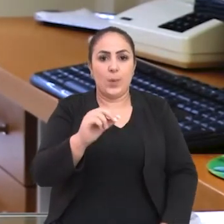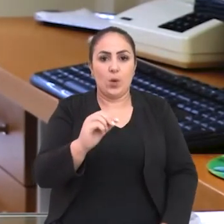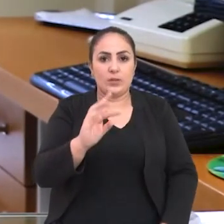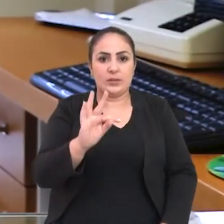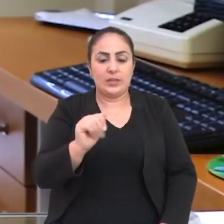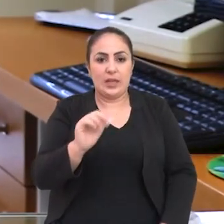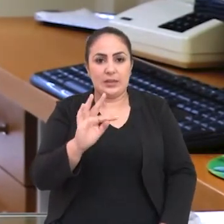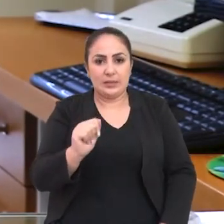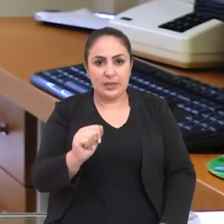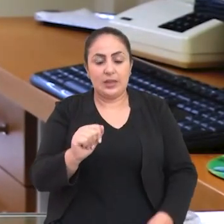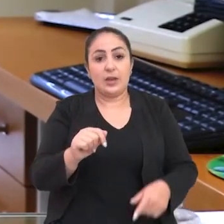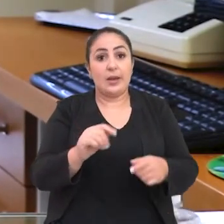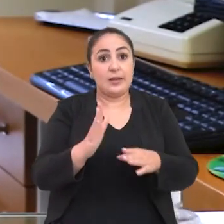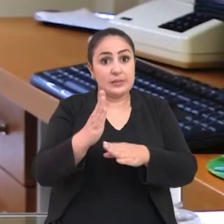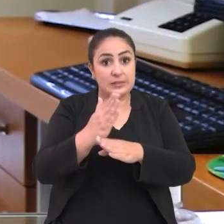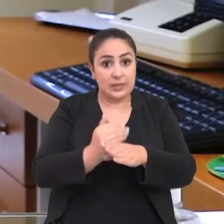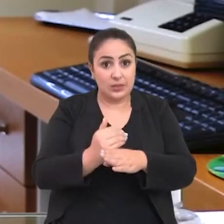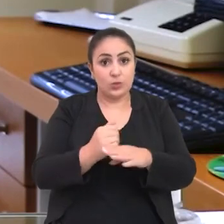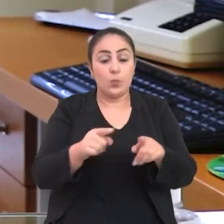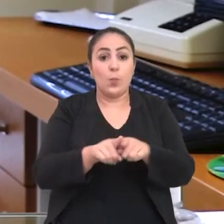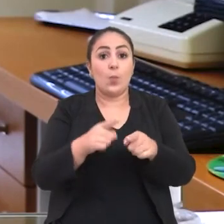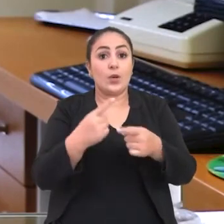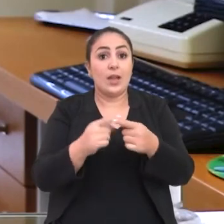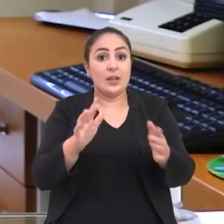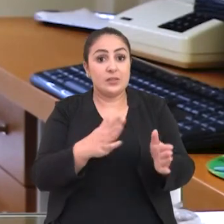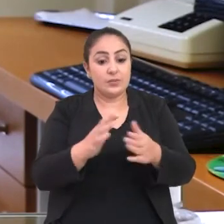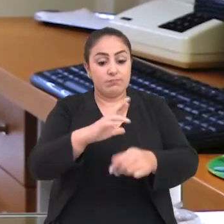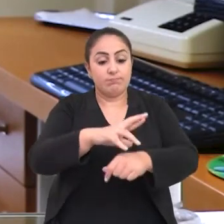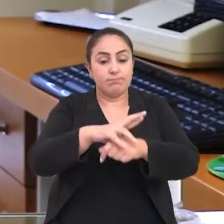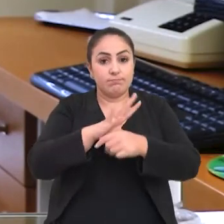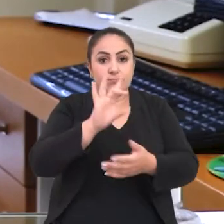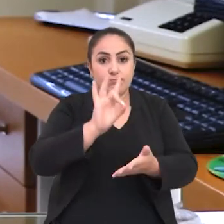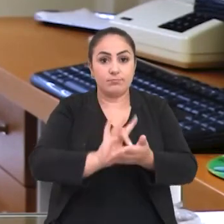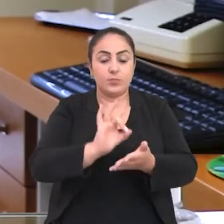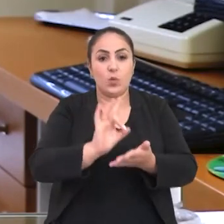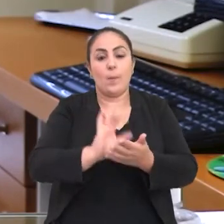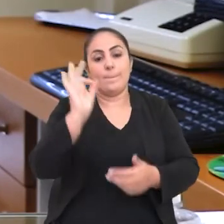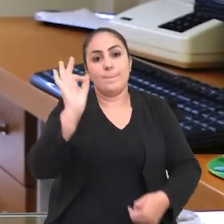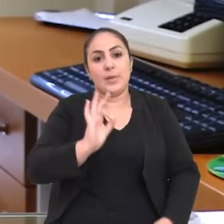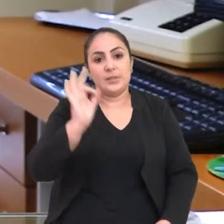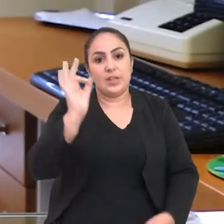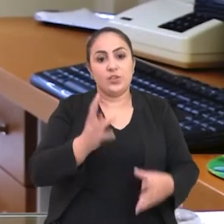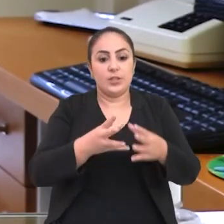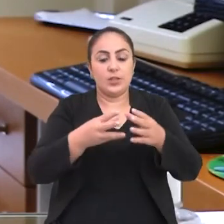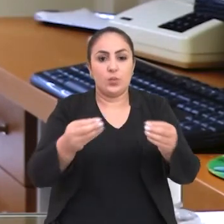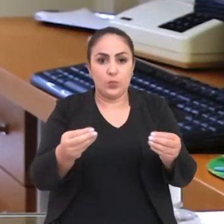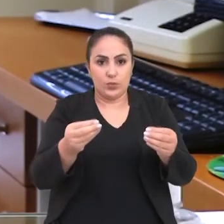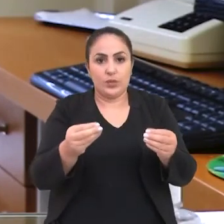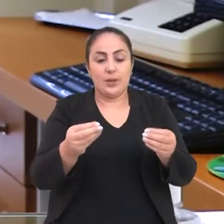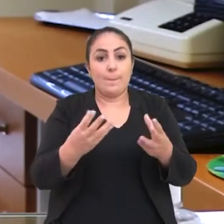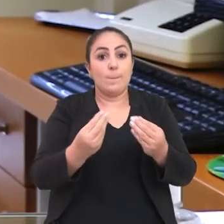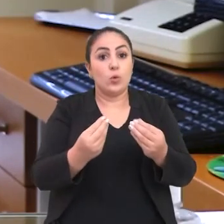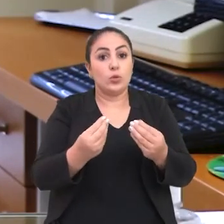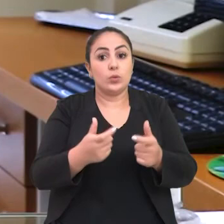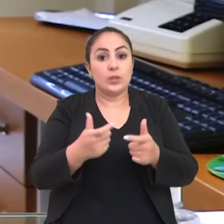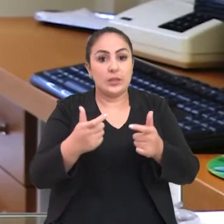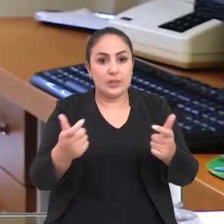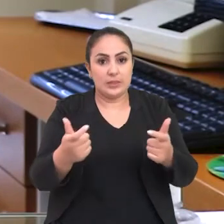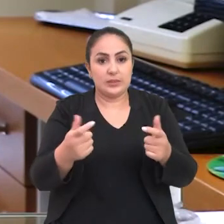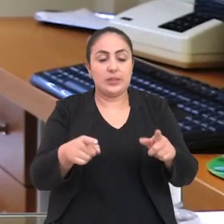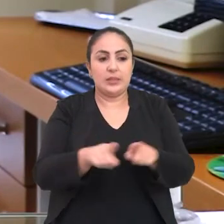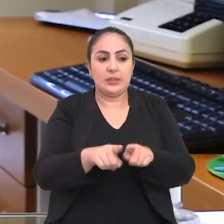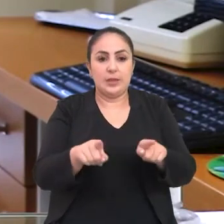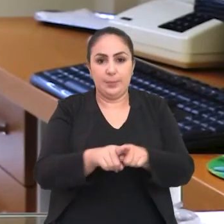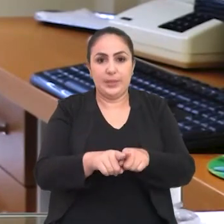câncer de próstata numa fase bem precoce, porque isso asseguraria uma taxa de cura